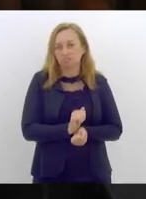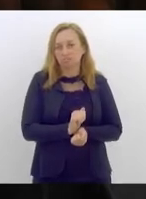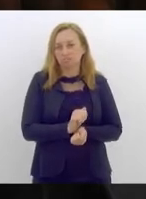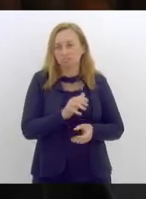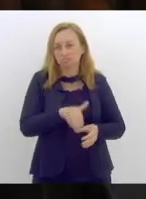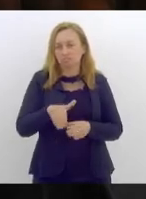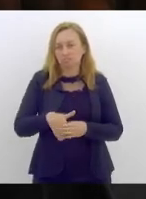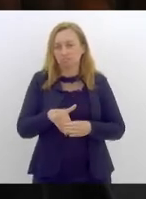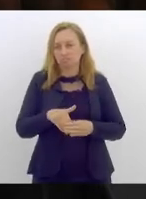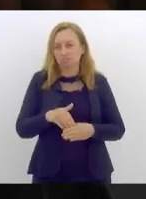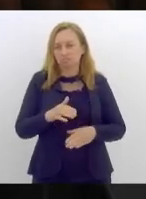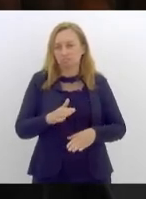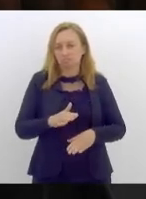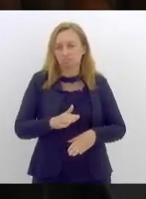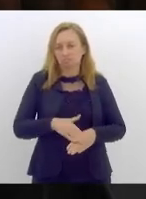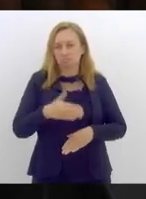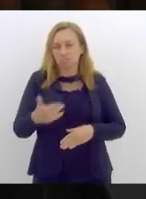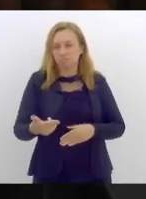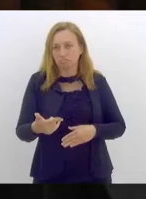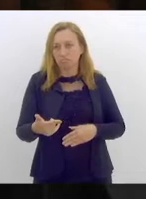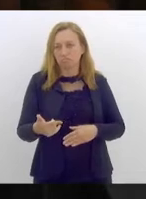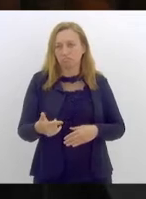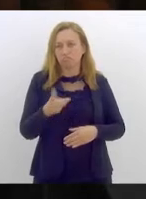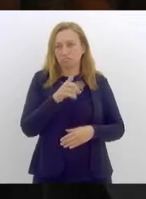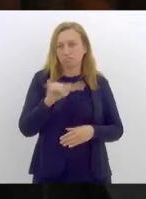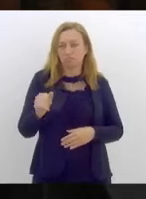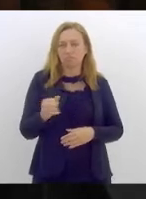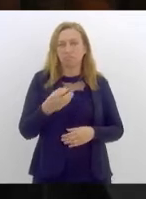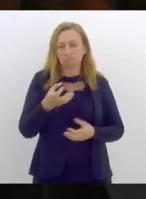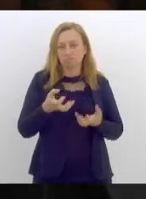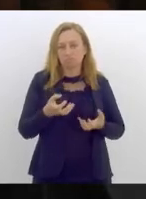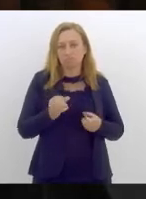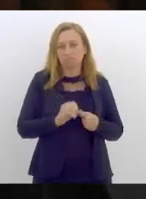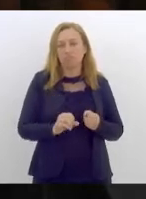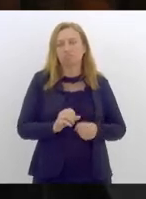com ela em curso mas tentou